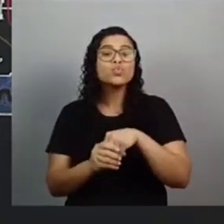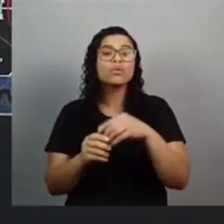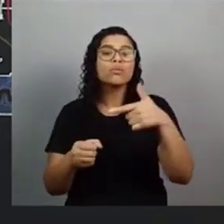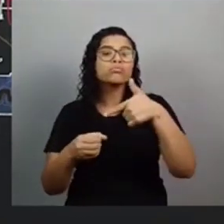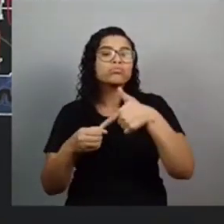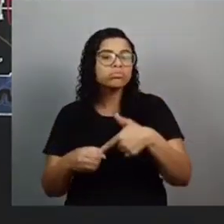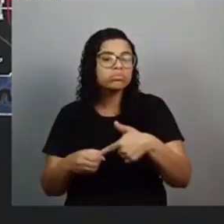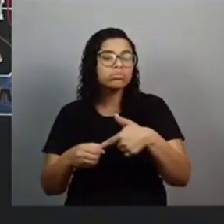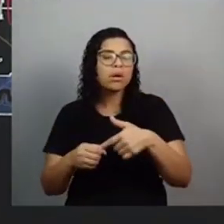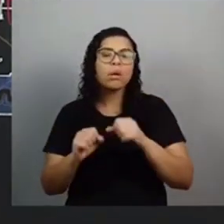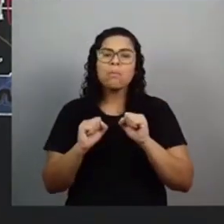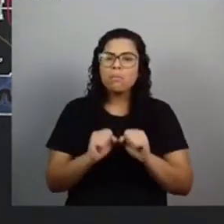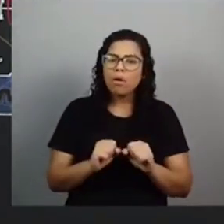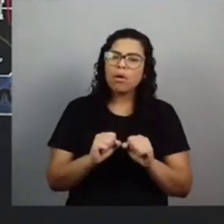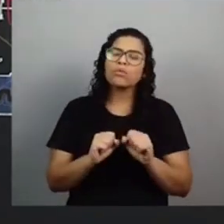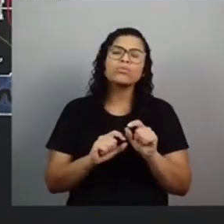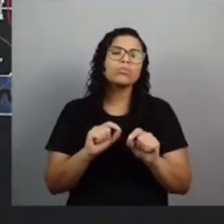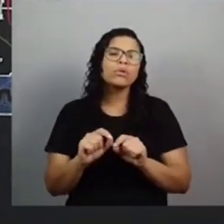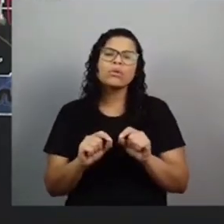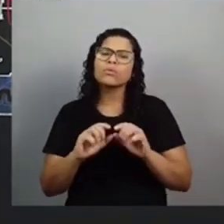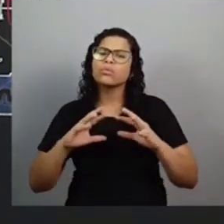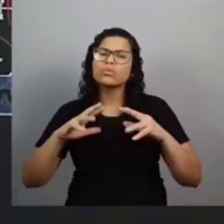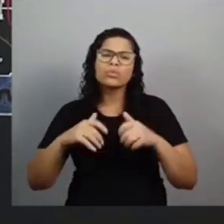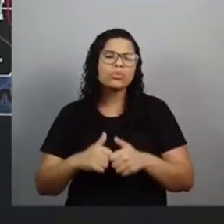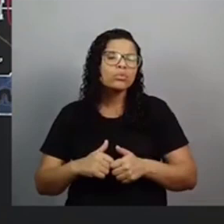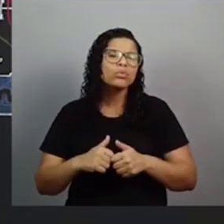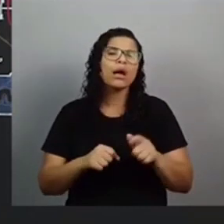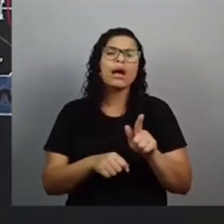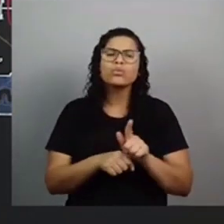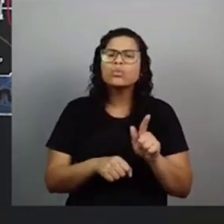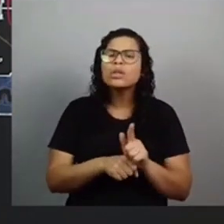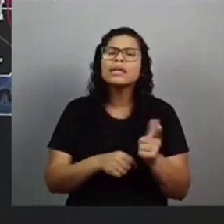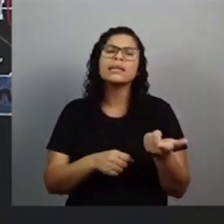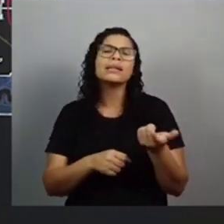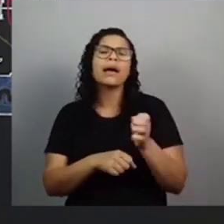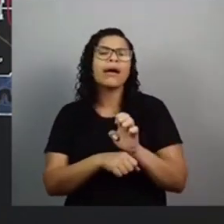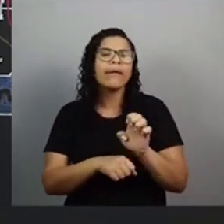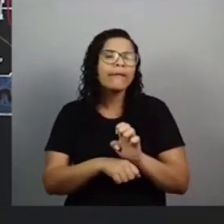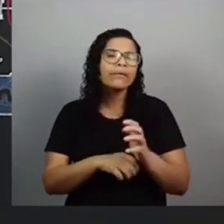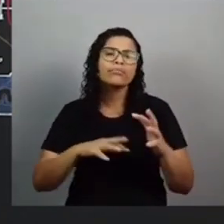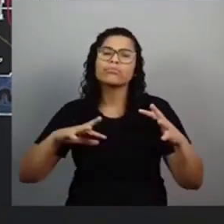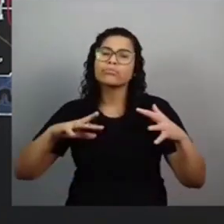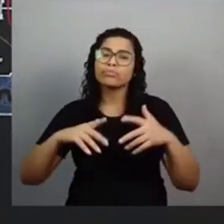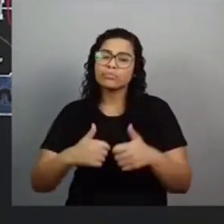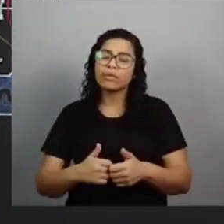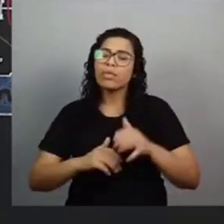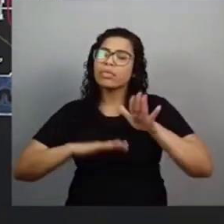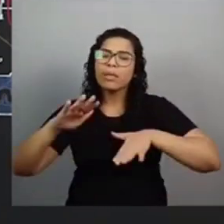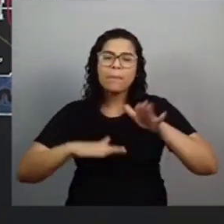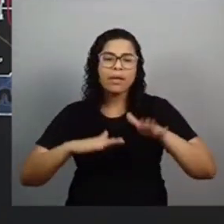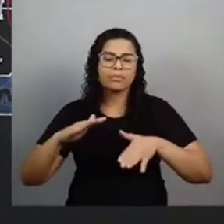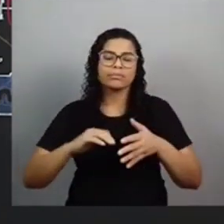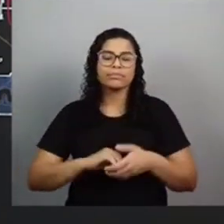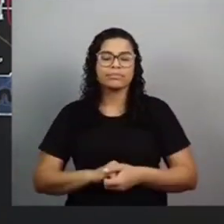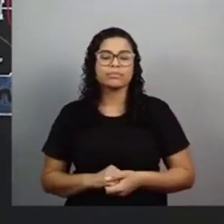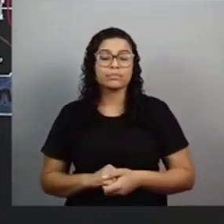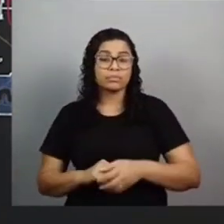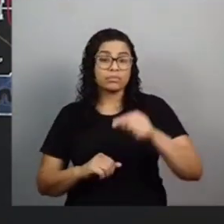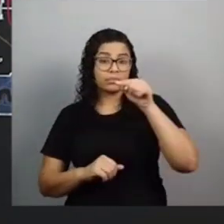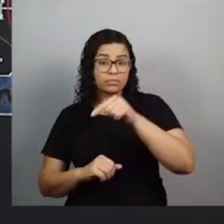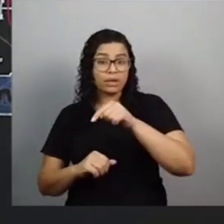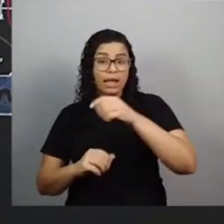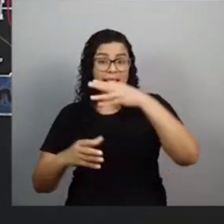O combustível aí pode ser a gasolina, pode ser o álcool, pode ser o diesel, né? Um caminhão, alguma coisa assim. Então, lá dentro do pistão, dentro do